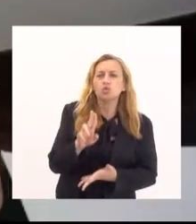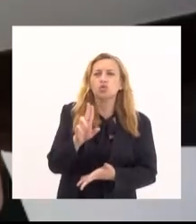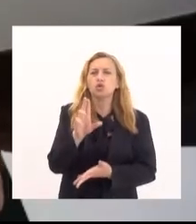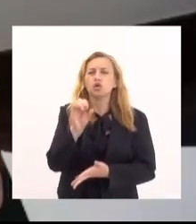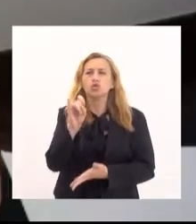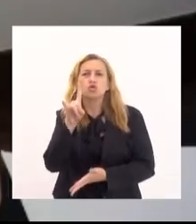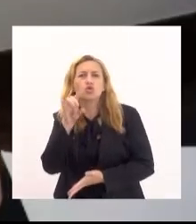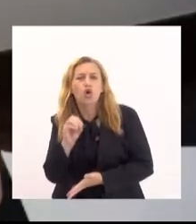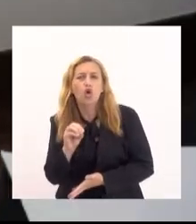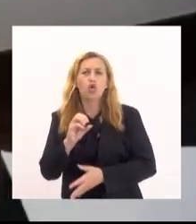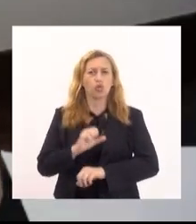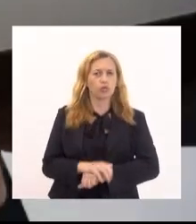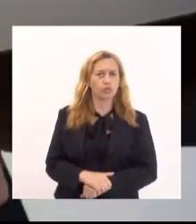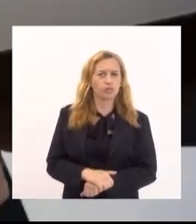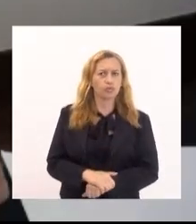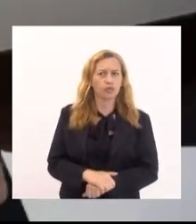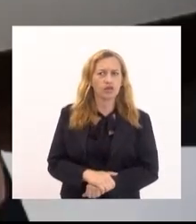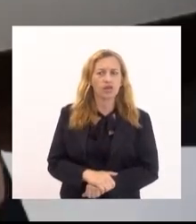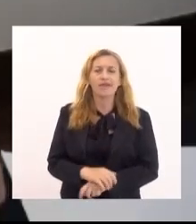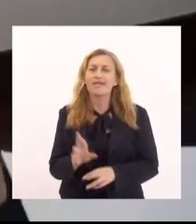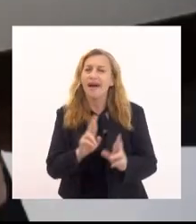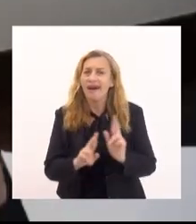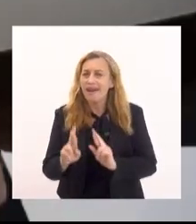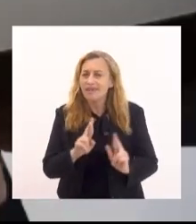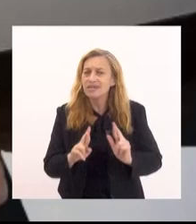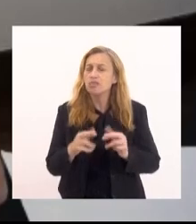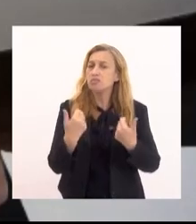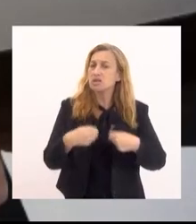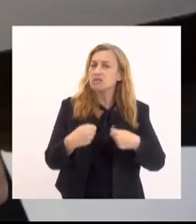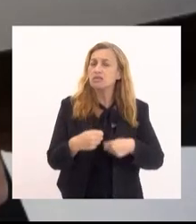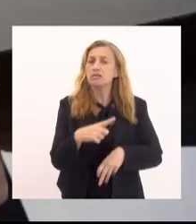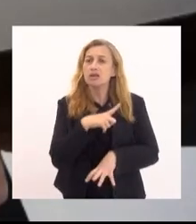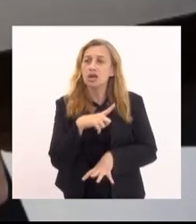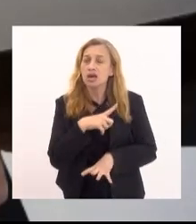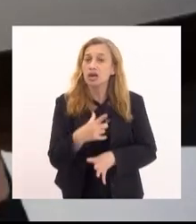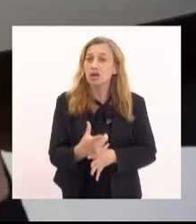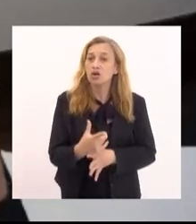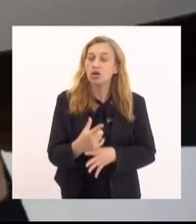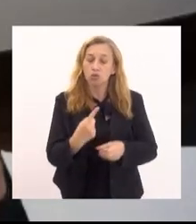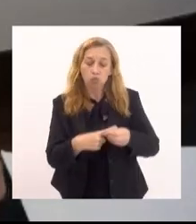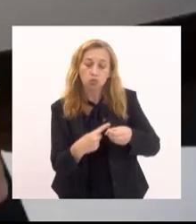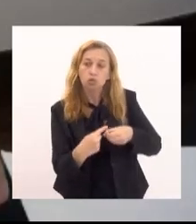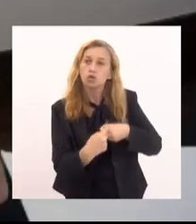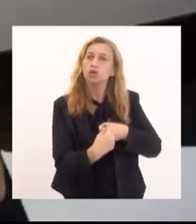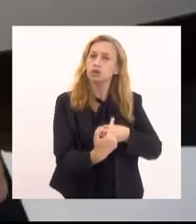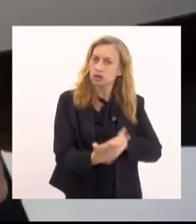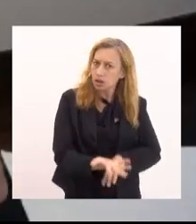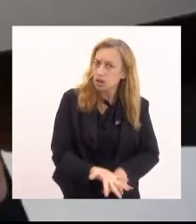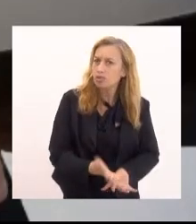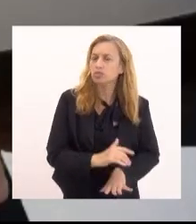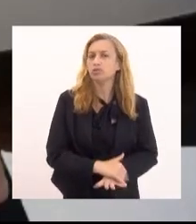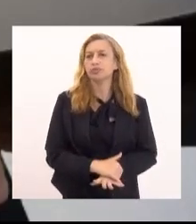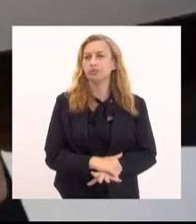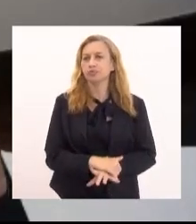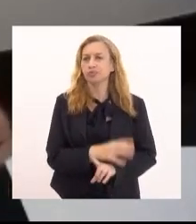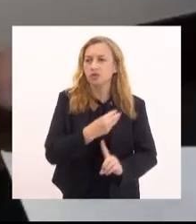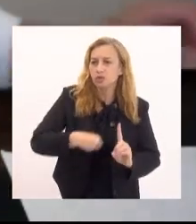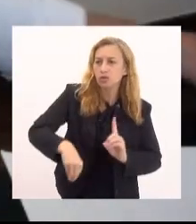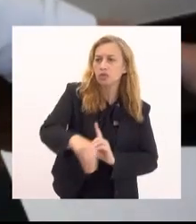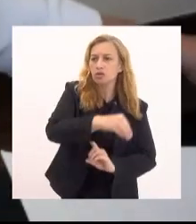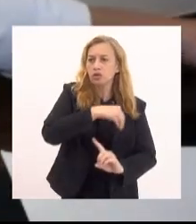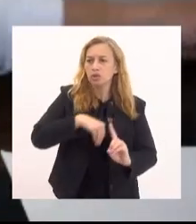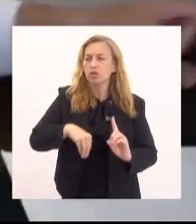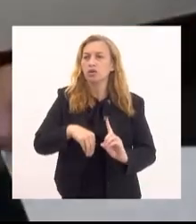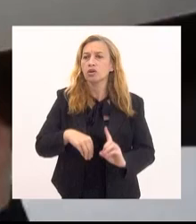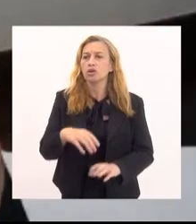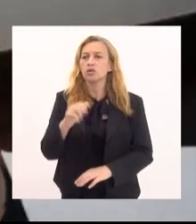do ponto de vista da relação que é preciso ter com os municípios que estão no entorno do arco